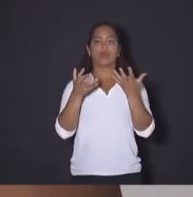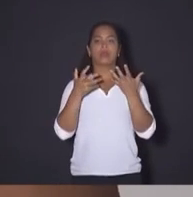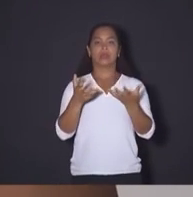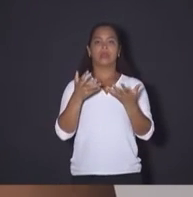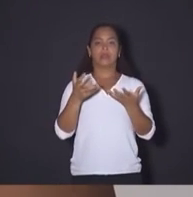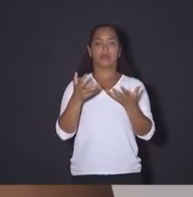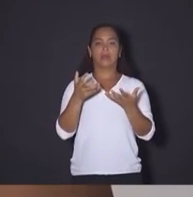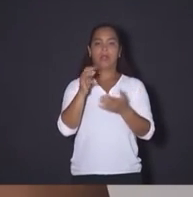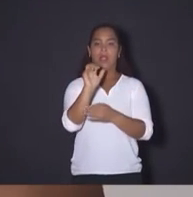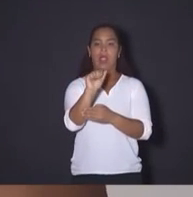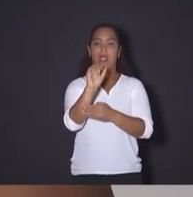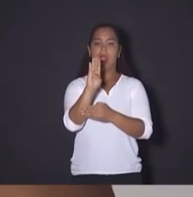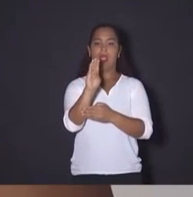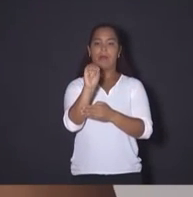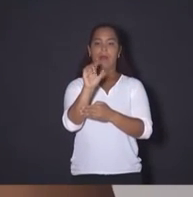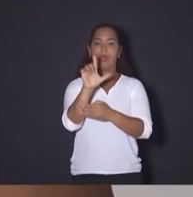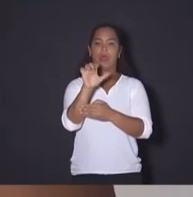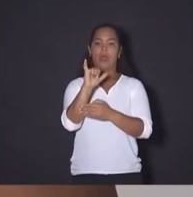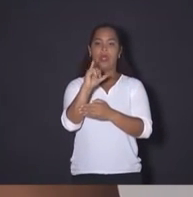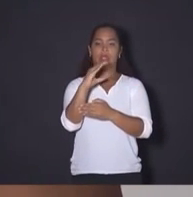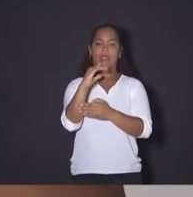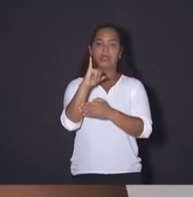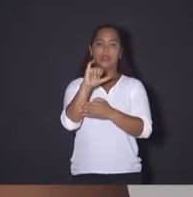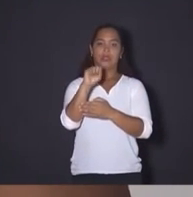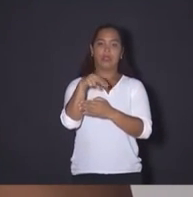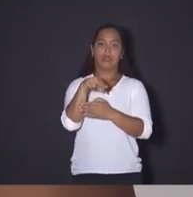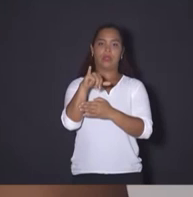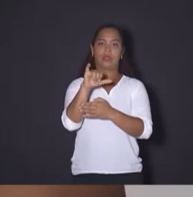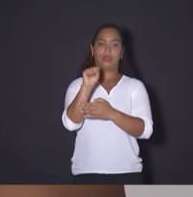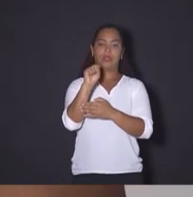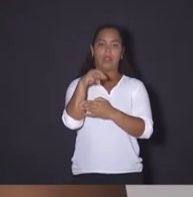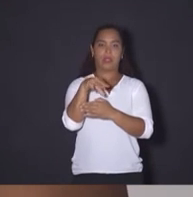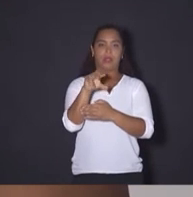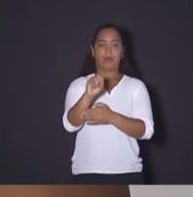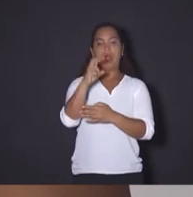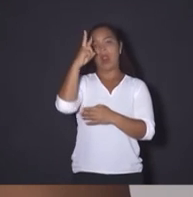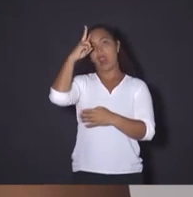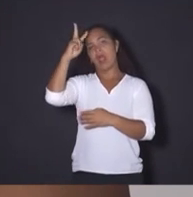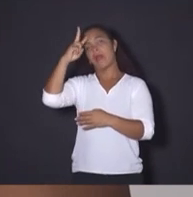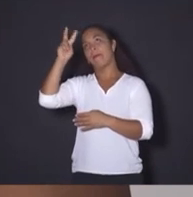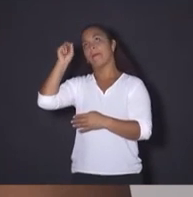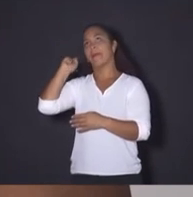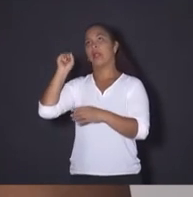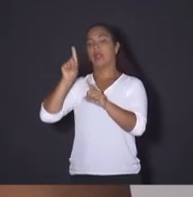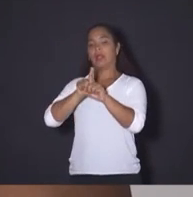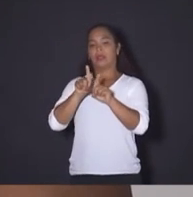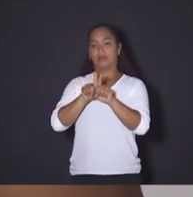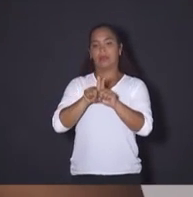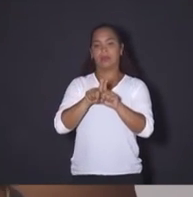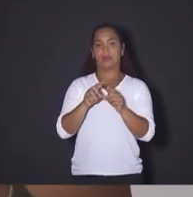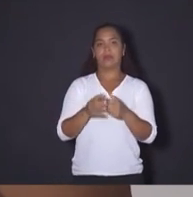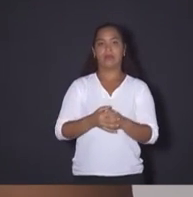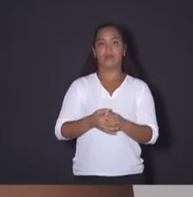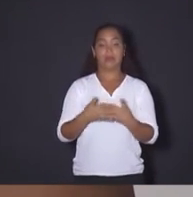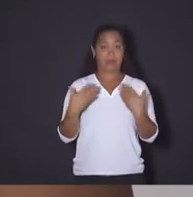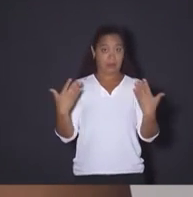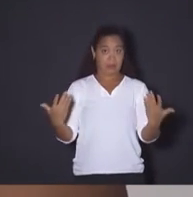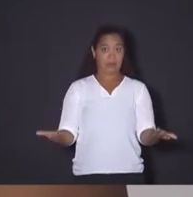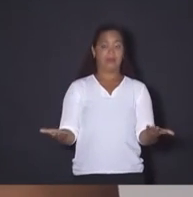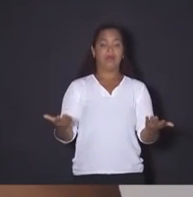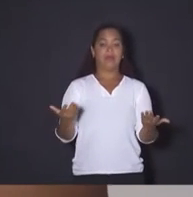abolicionismo porque nós não vamos ser lembrando milton santos e até o velho